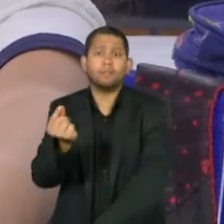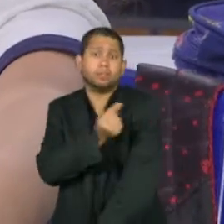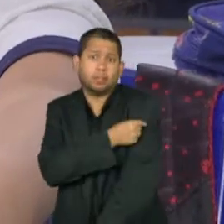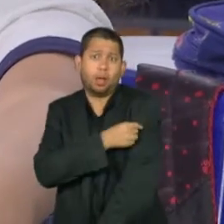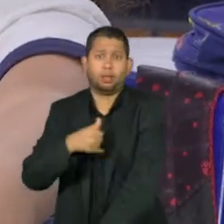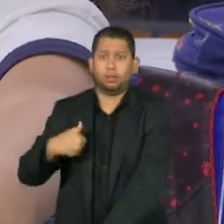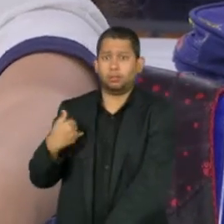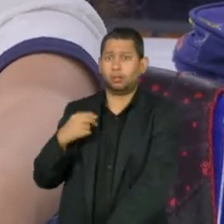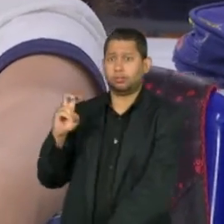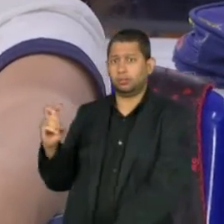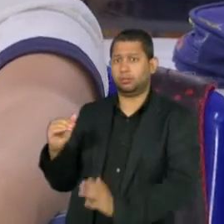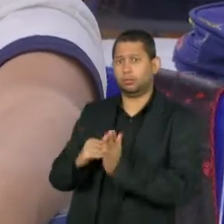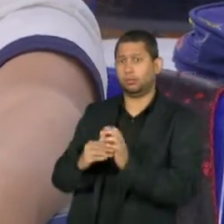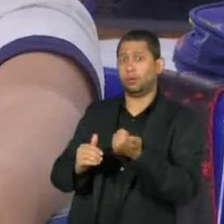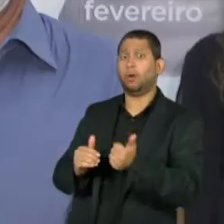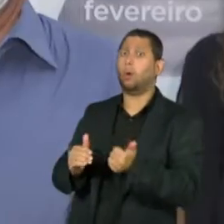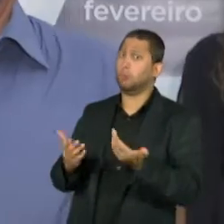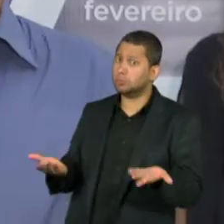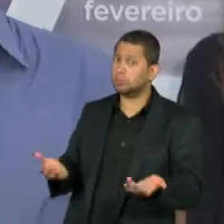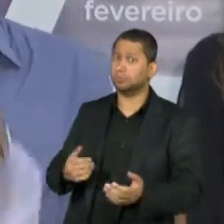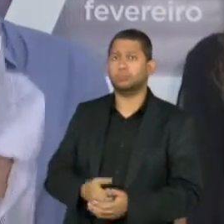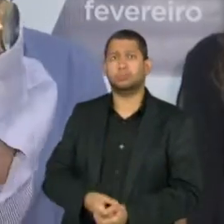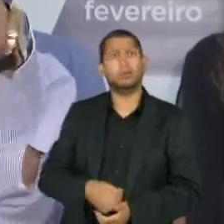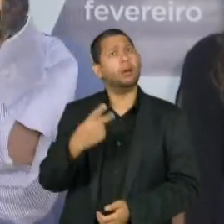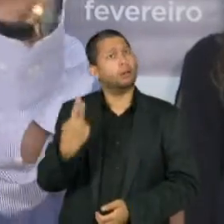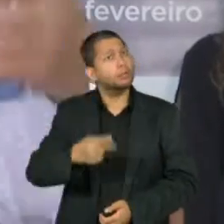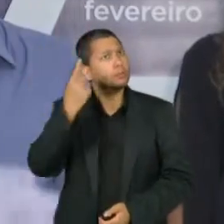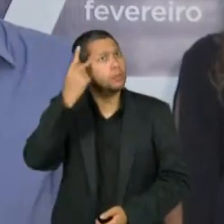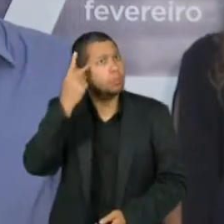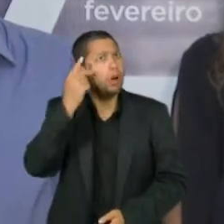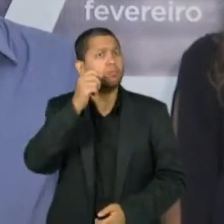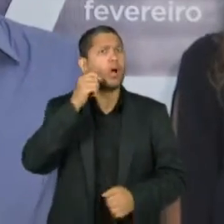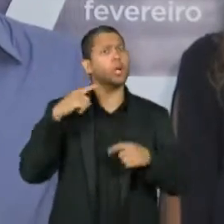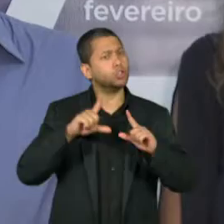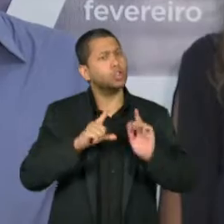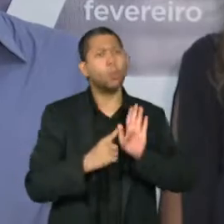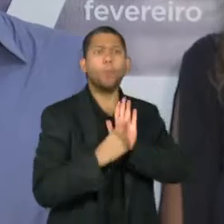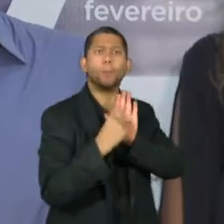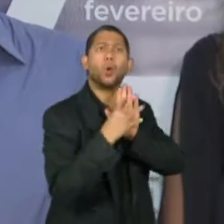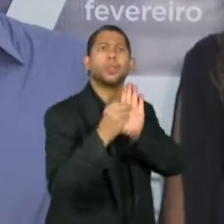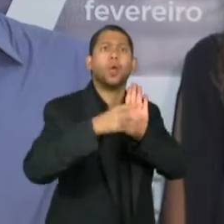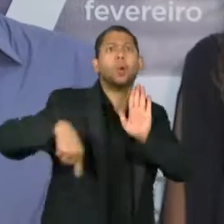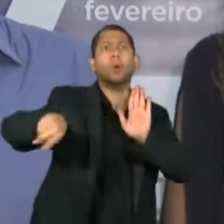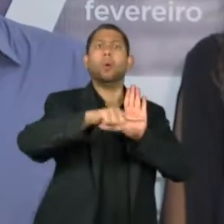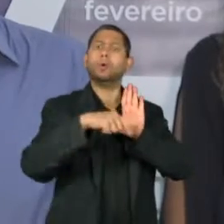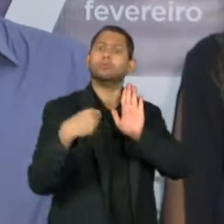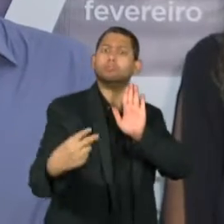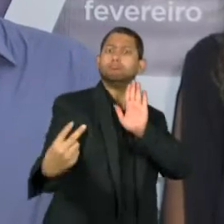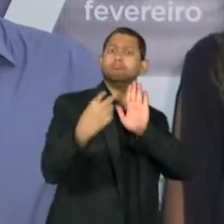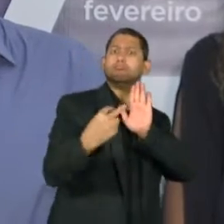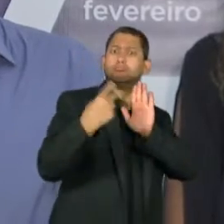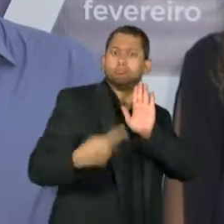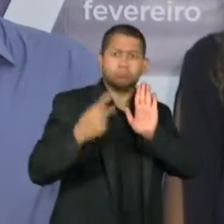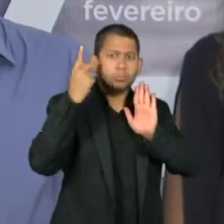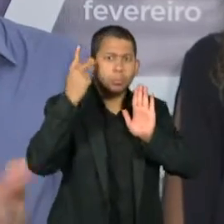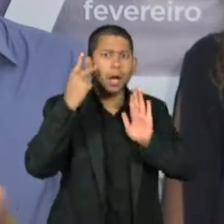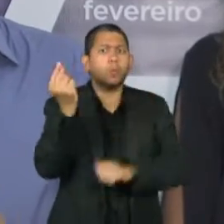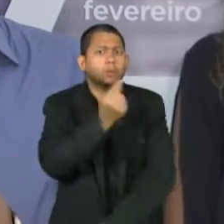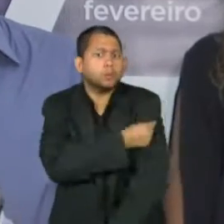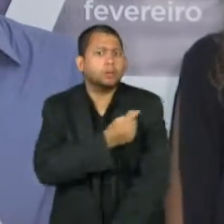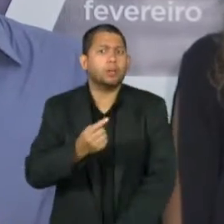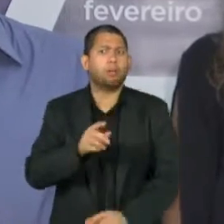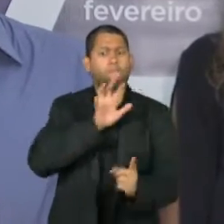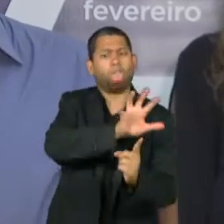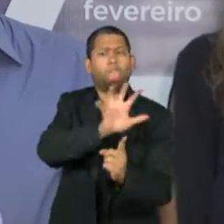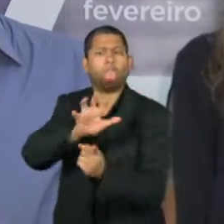anos vacinadas contra a Covid. A cidade de São Paulo continua dando exemplo aí de vacinação dentro daquela linha, sem